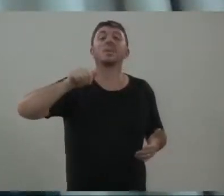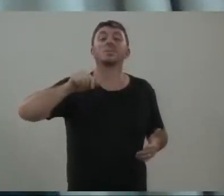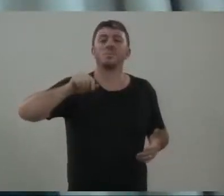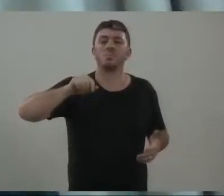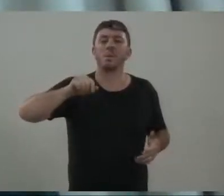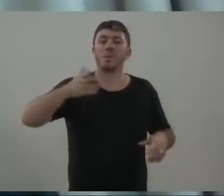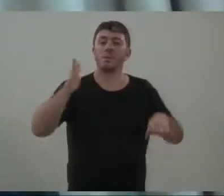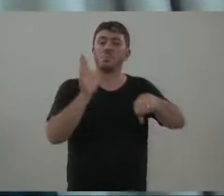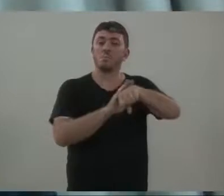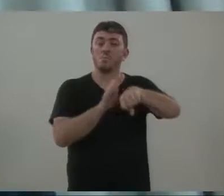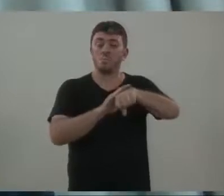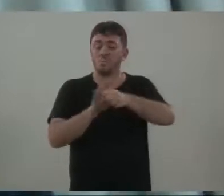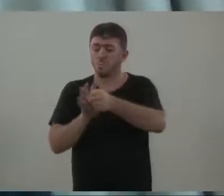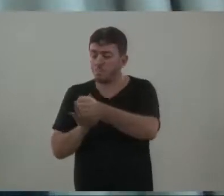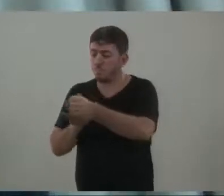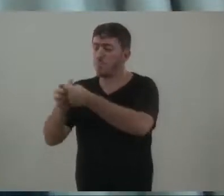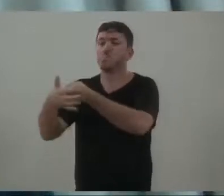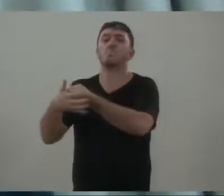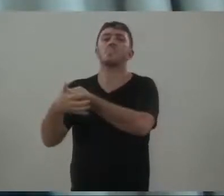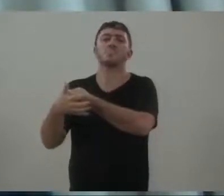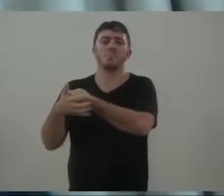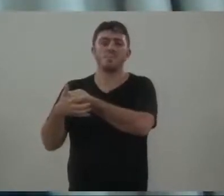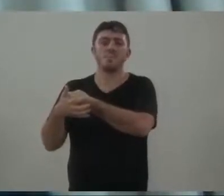nessa época de pandemia, Ana,